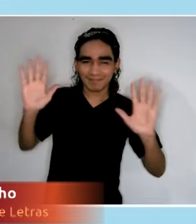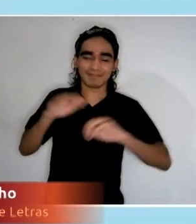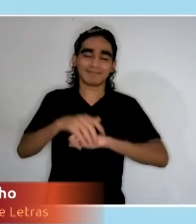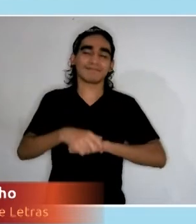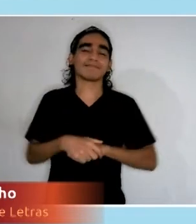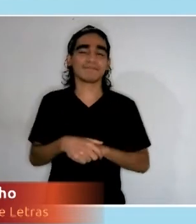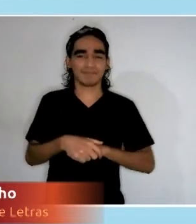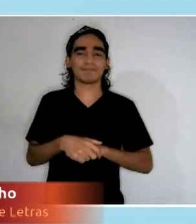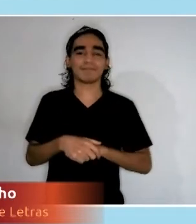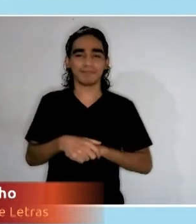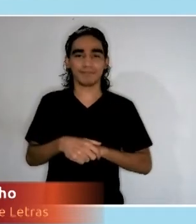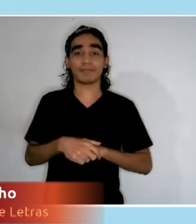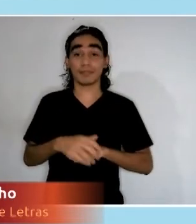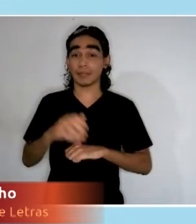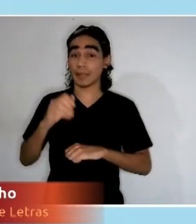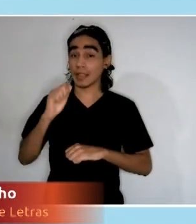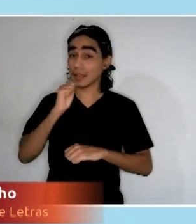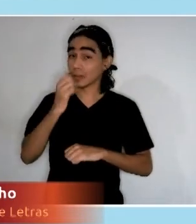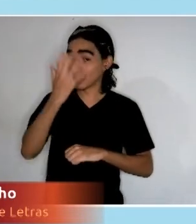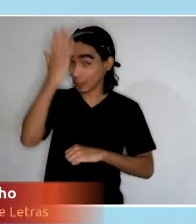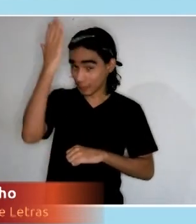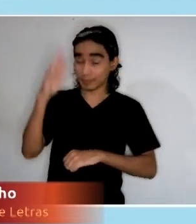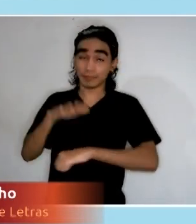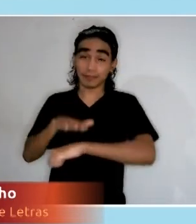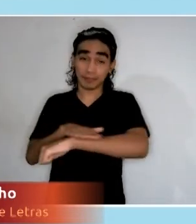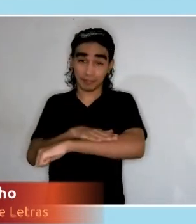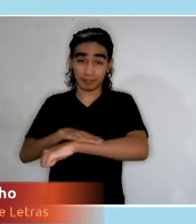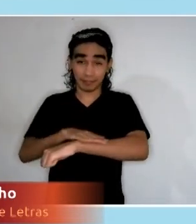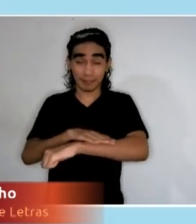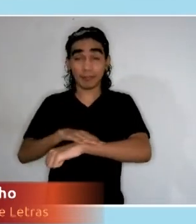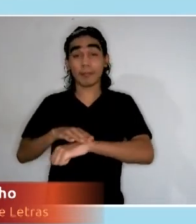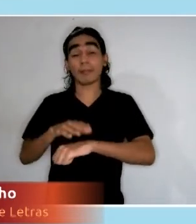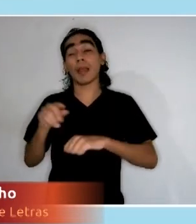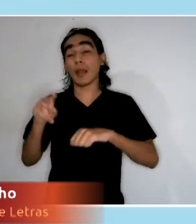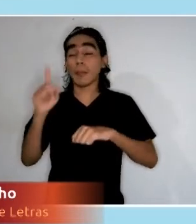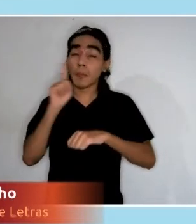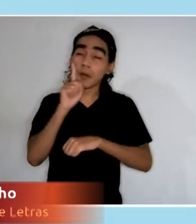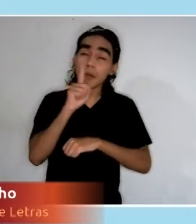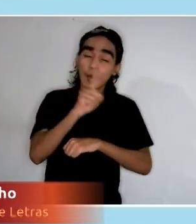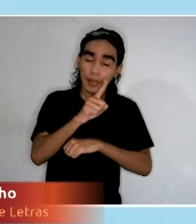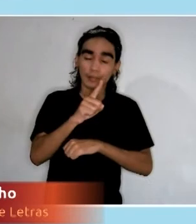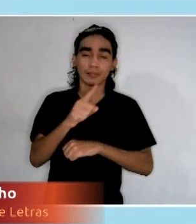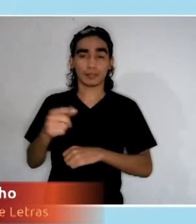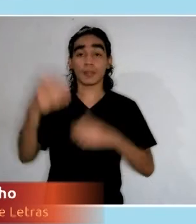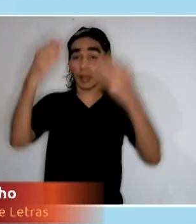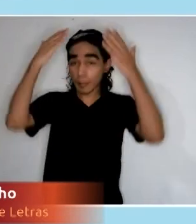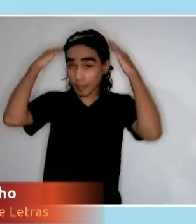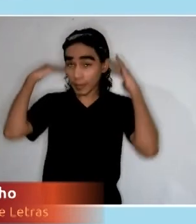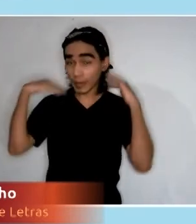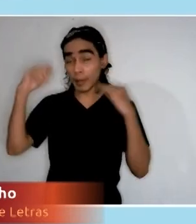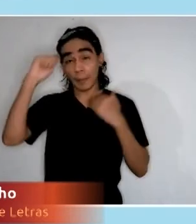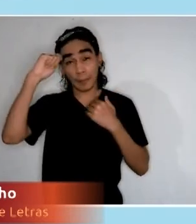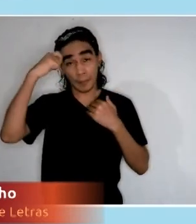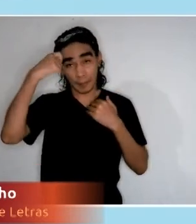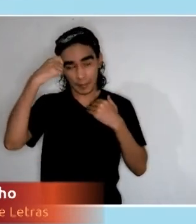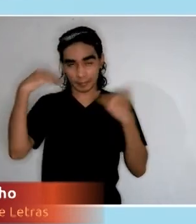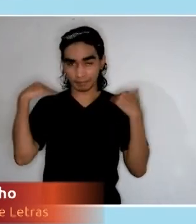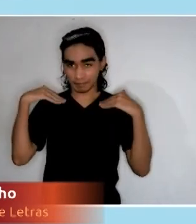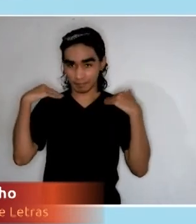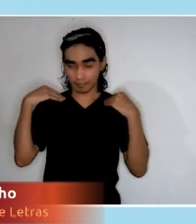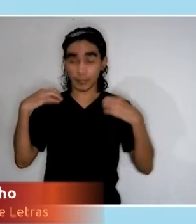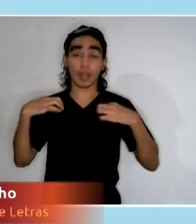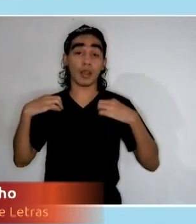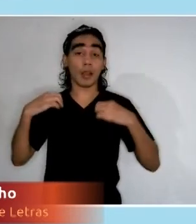O Antônio é um homem pardo, tem cabelos lisos e pretos acima dos ombros. Hoje ele está vestindo uma camiseta